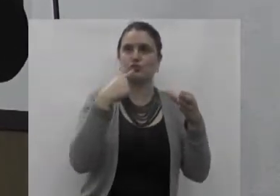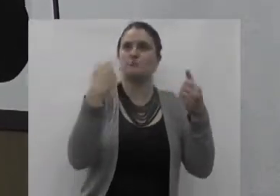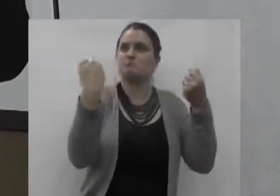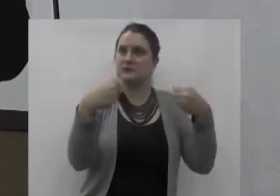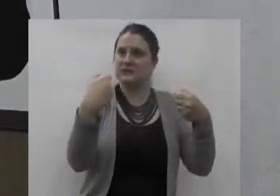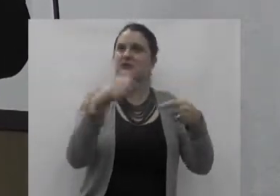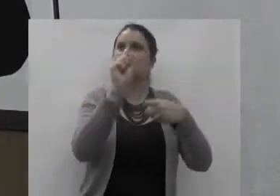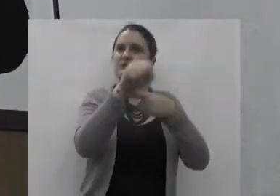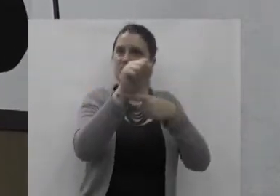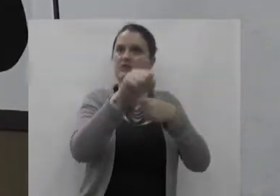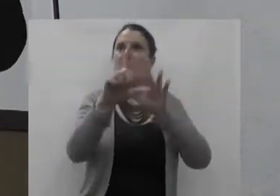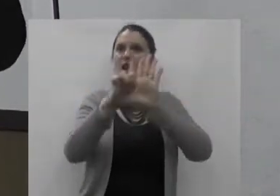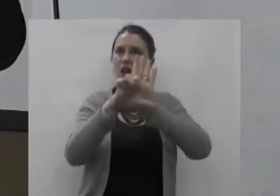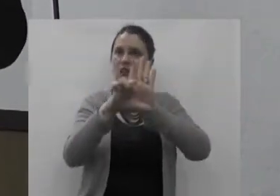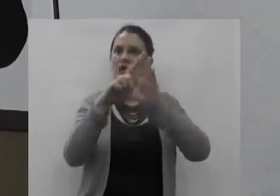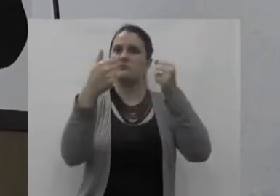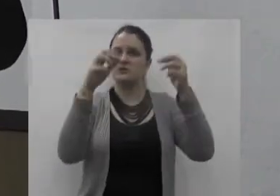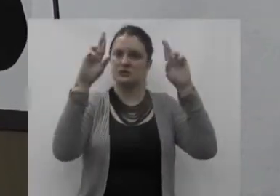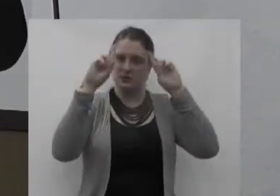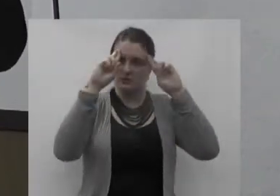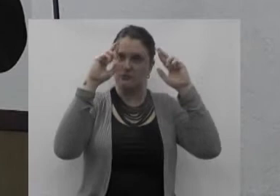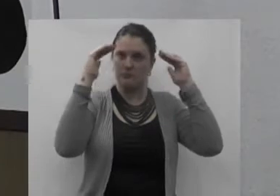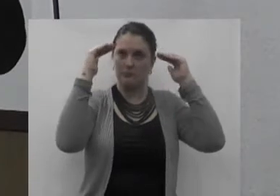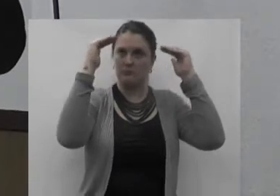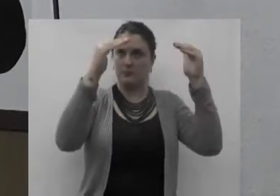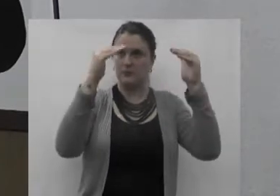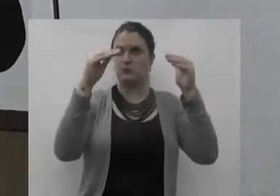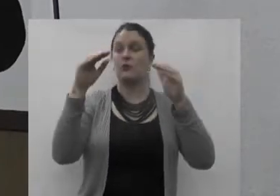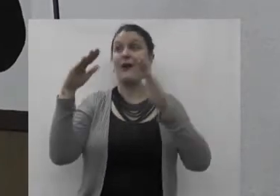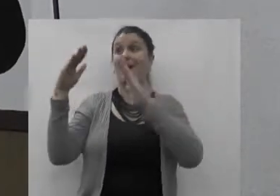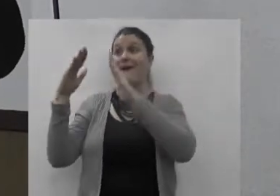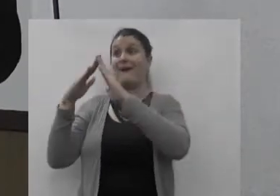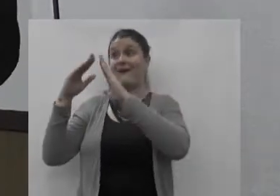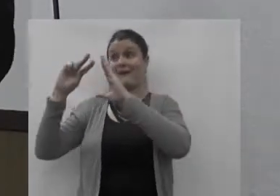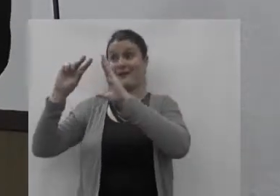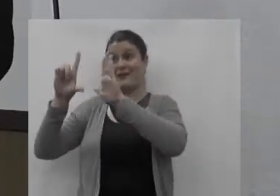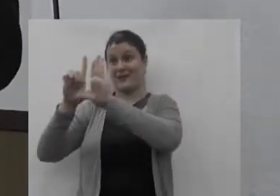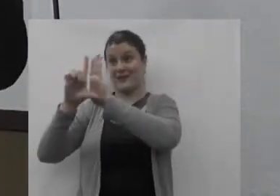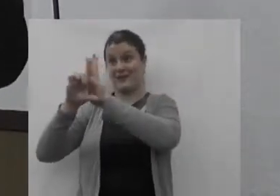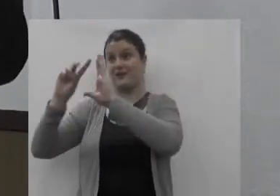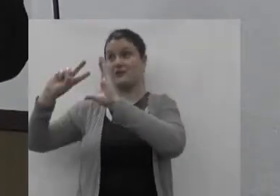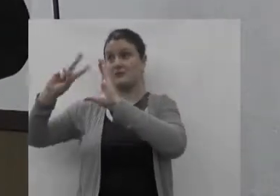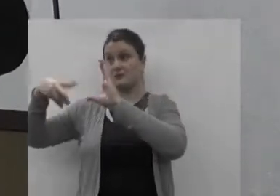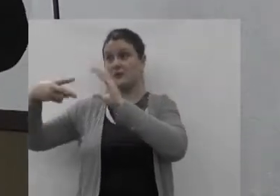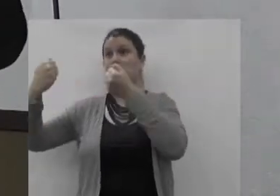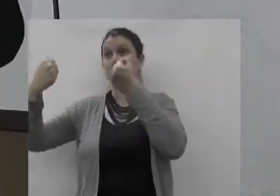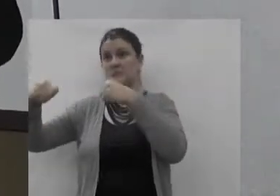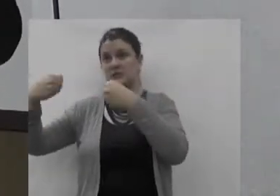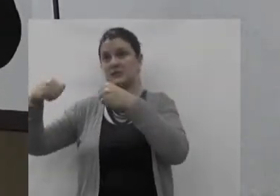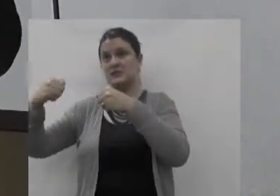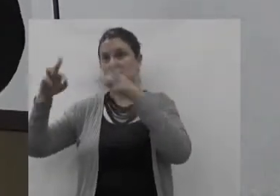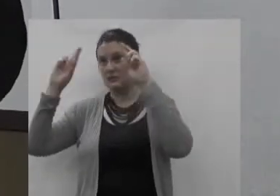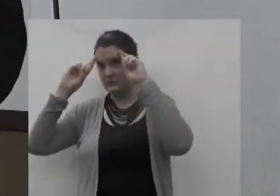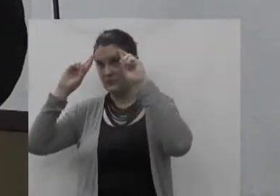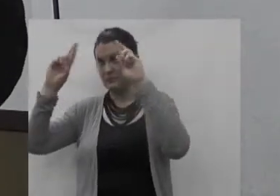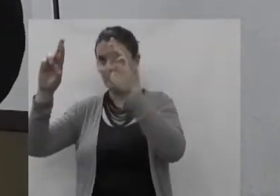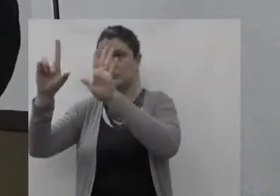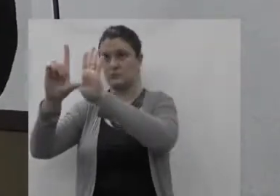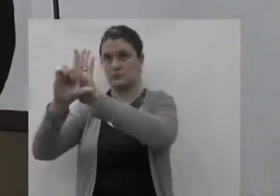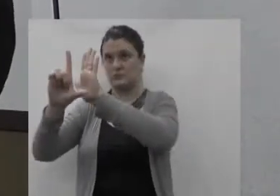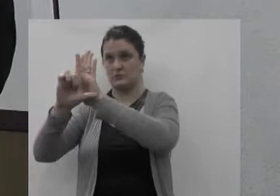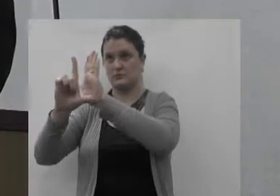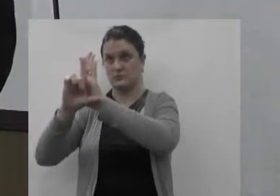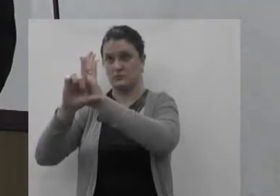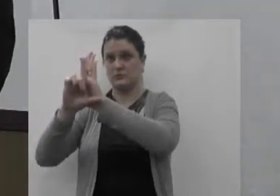precisa, sim, da nossa atenção e do nosso cuidado especial, principalmente na condição que nos encontramos hoje no